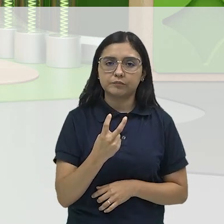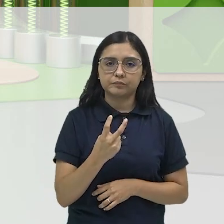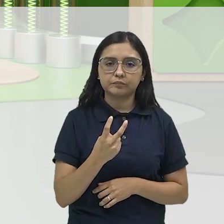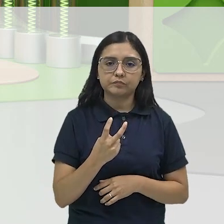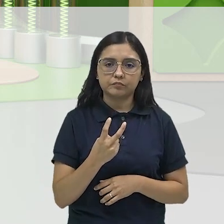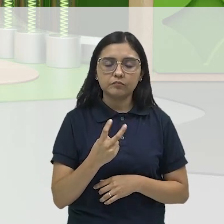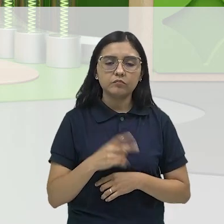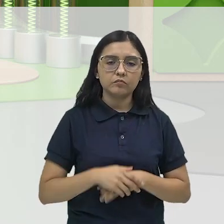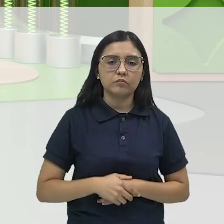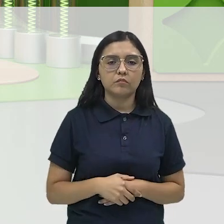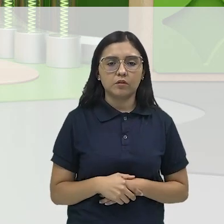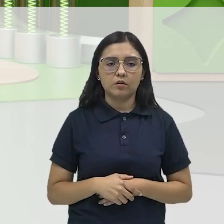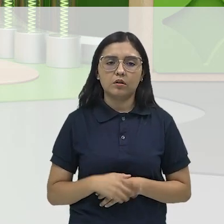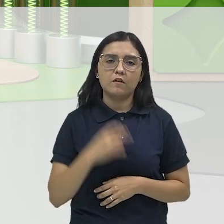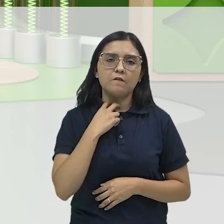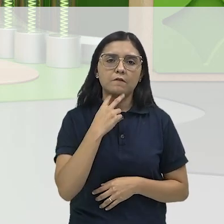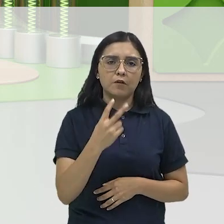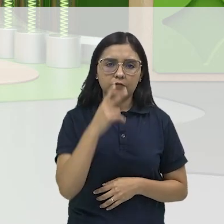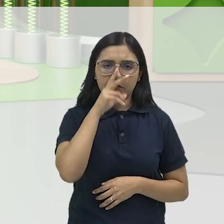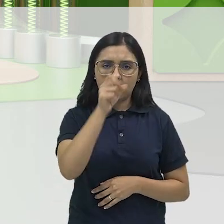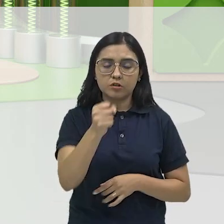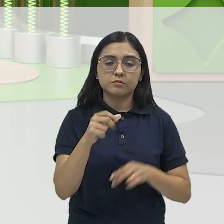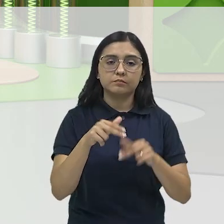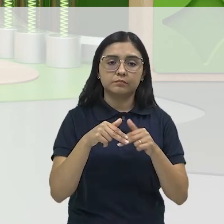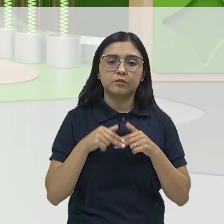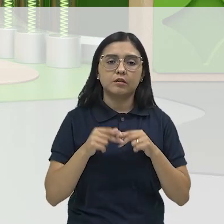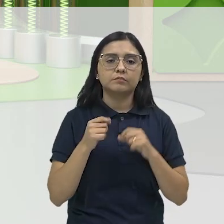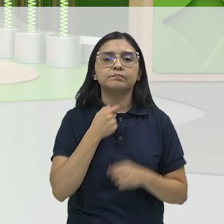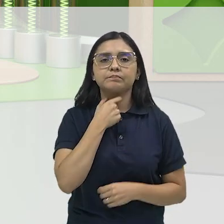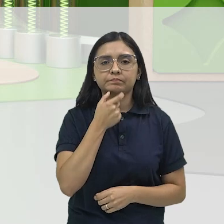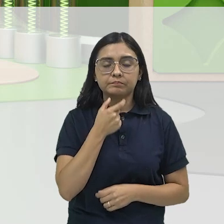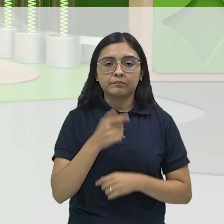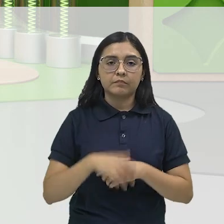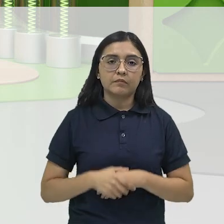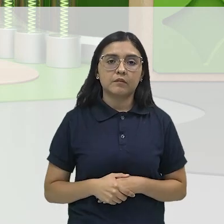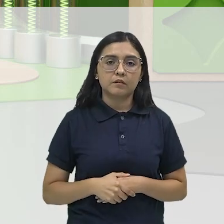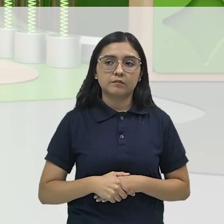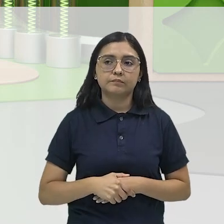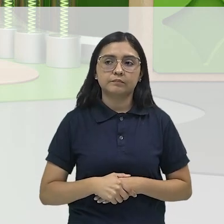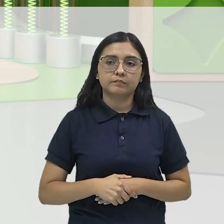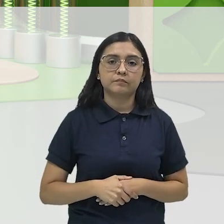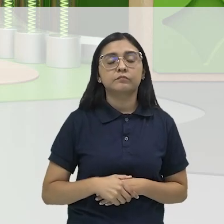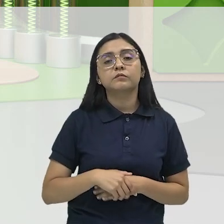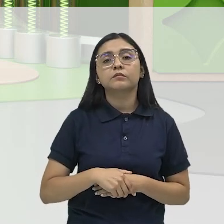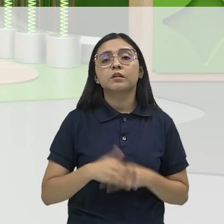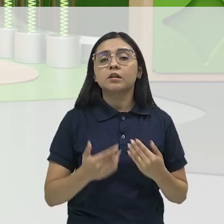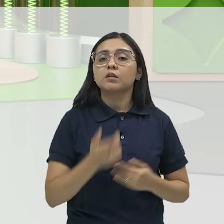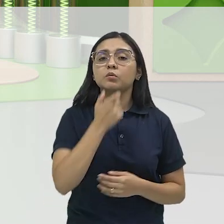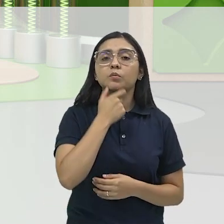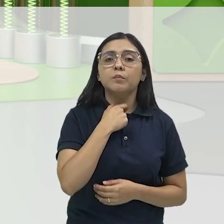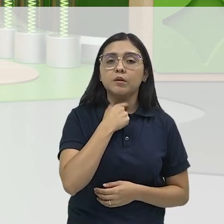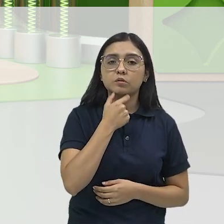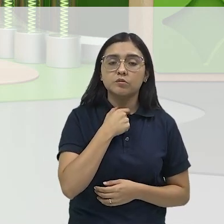mais grave devido ao espessamento da laringe. Então, pessoal, nessa região aqui do nosso pescoço, é onde está